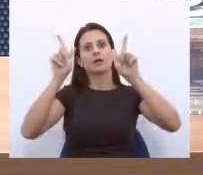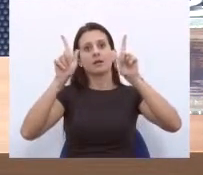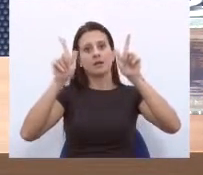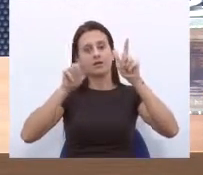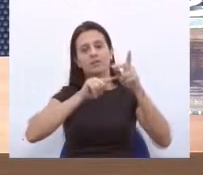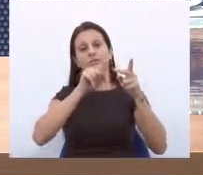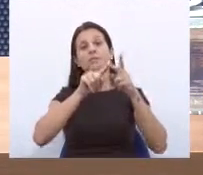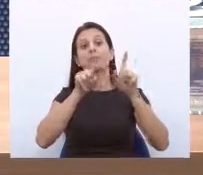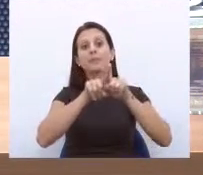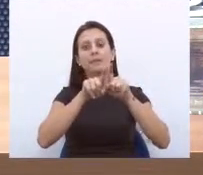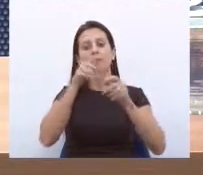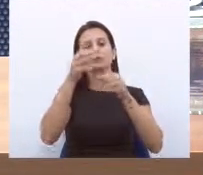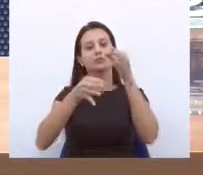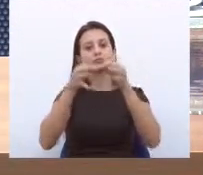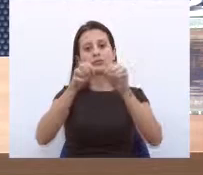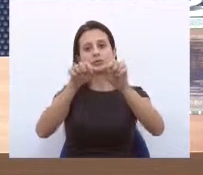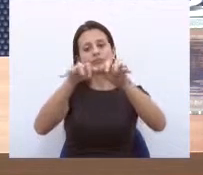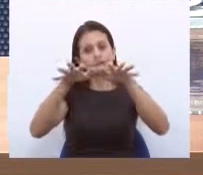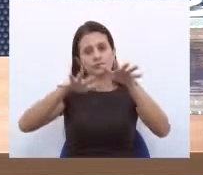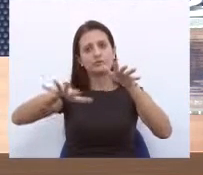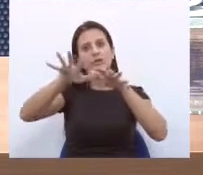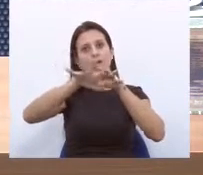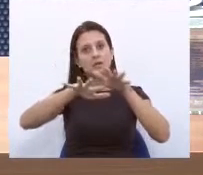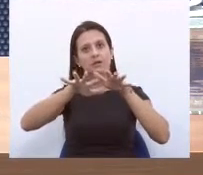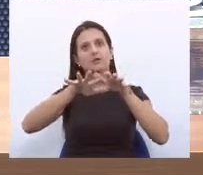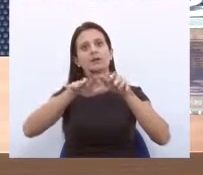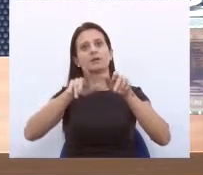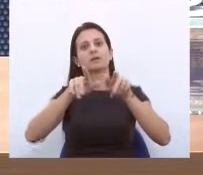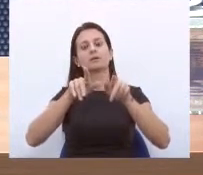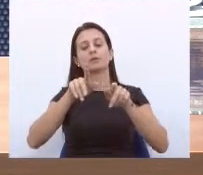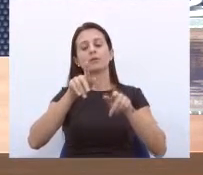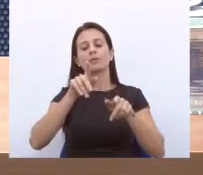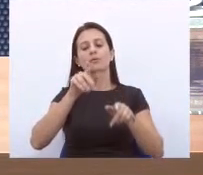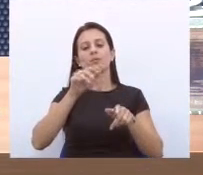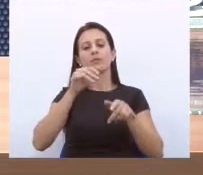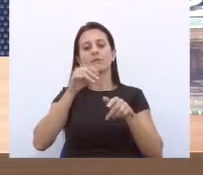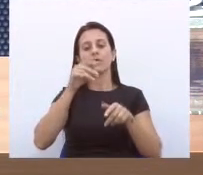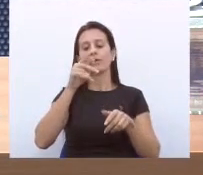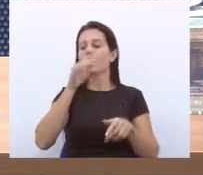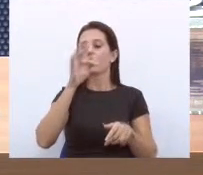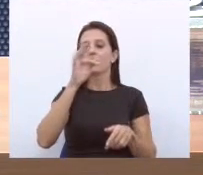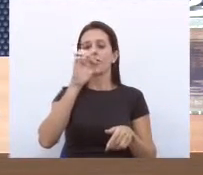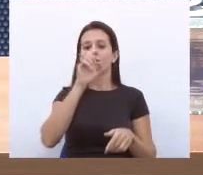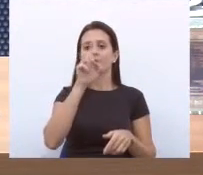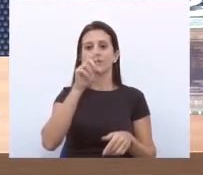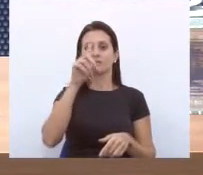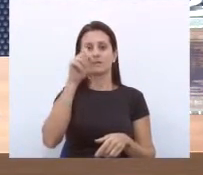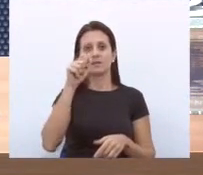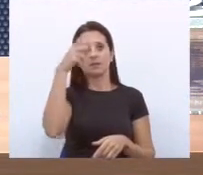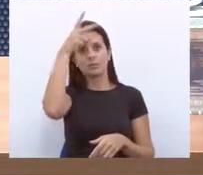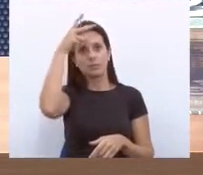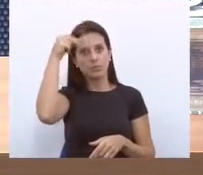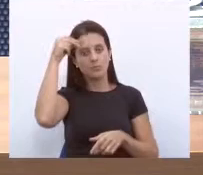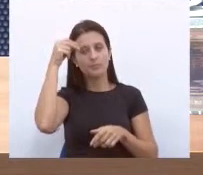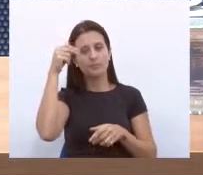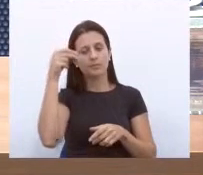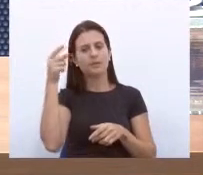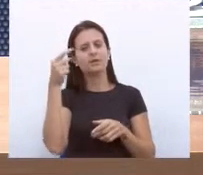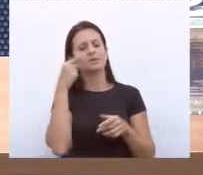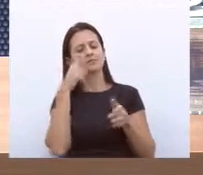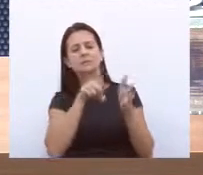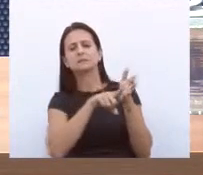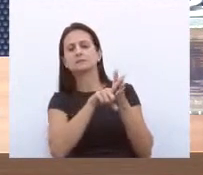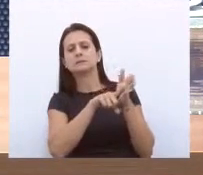próprio Judiciário, na parte da Fazenda Pública, está dando